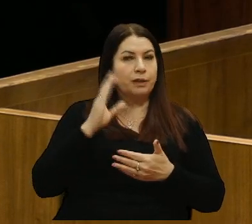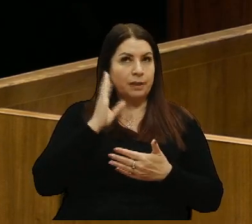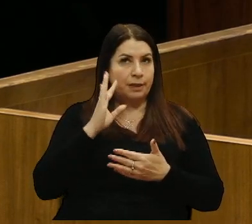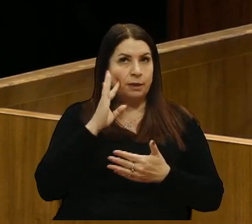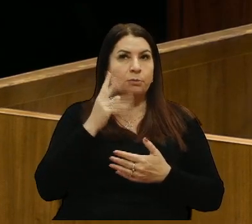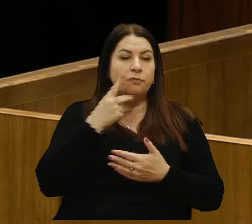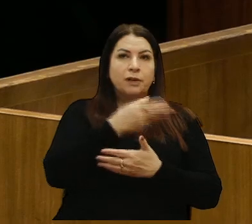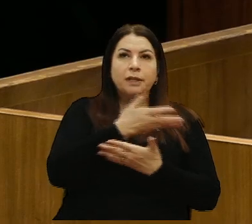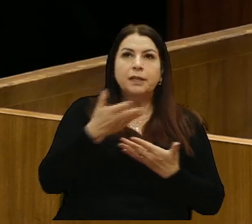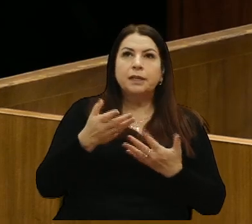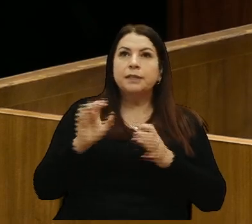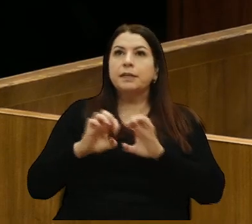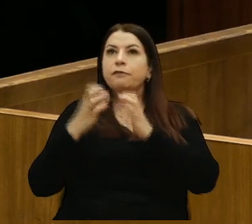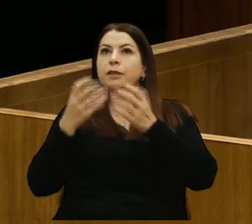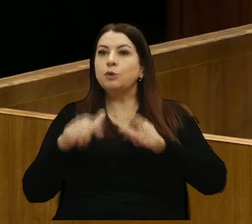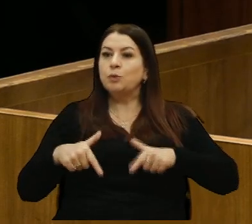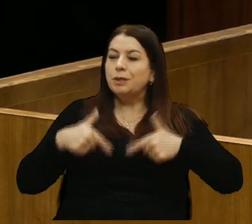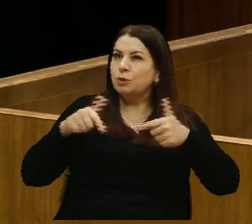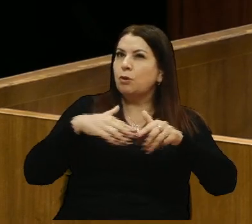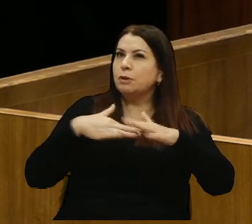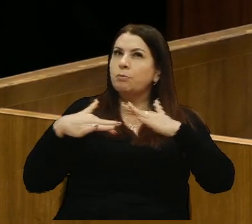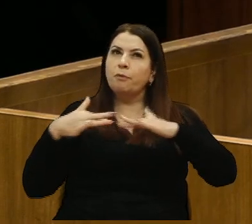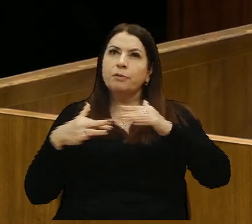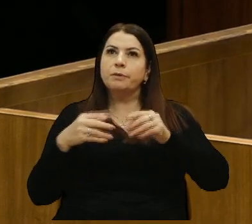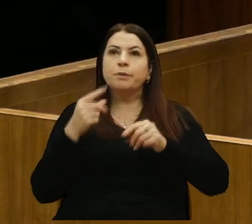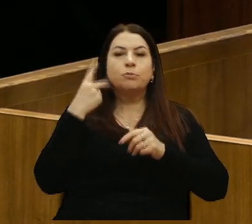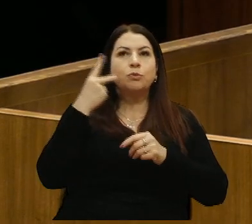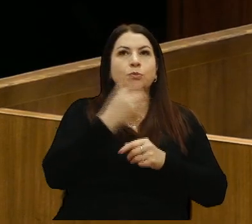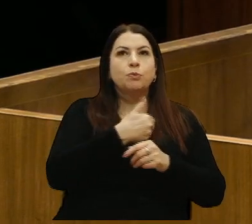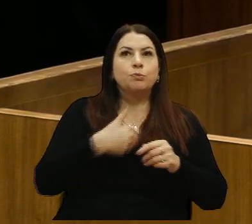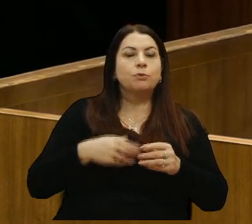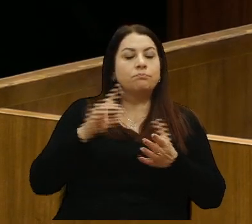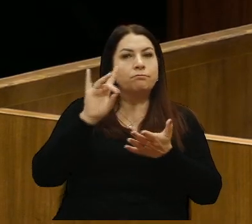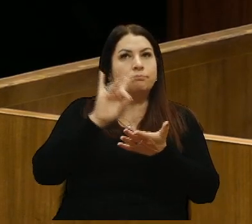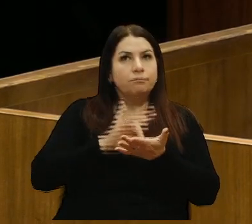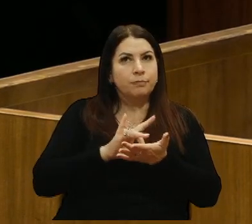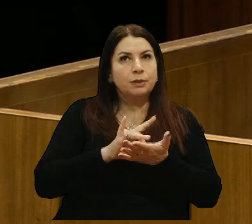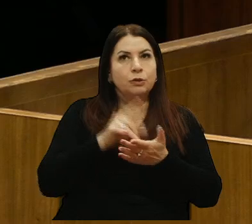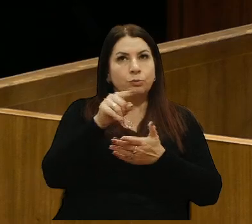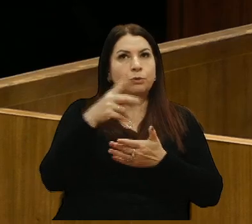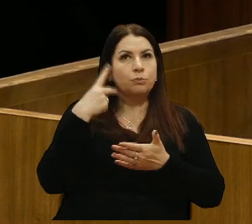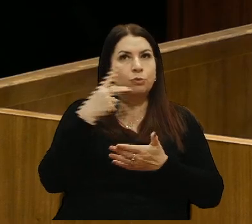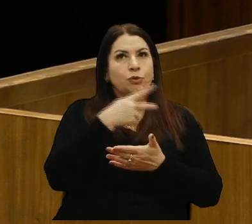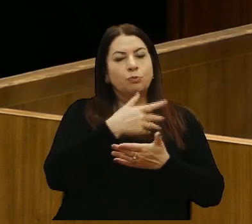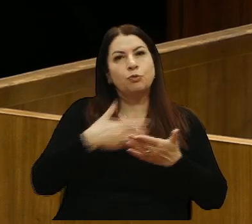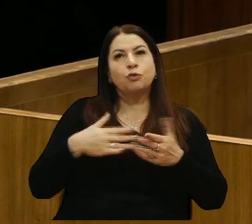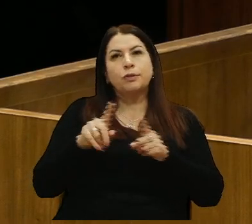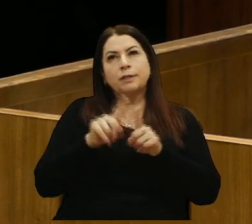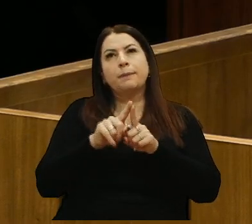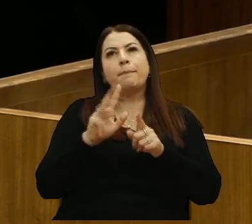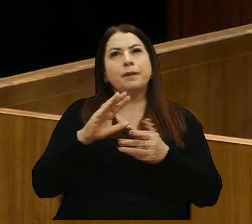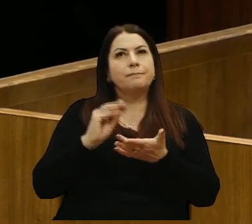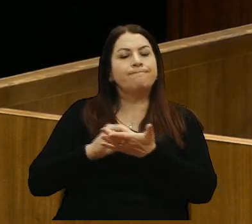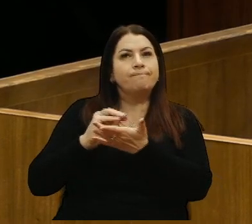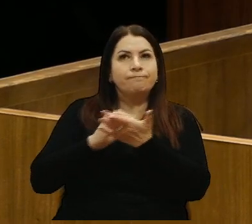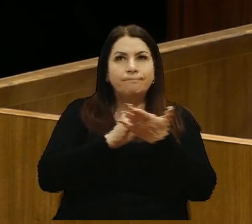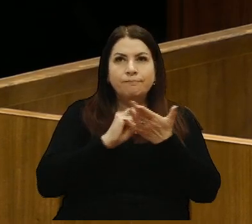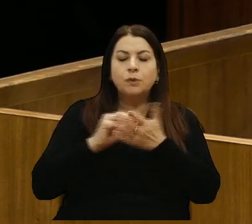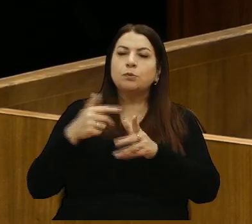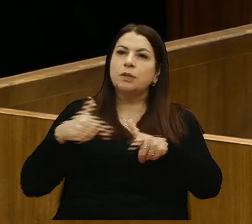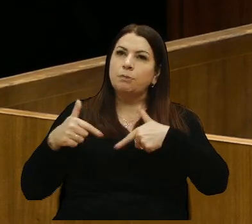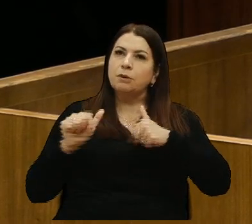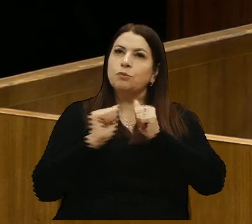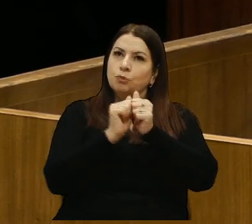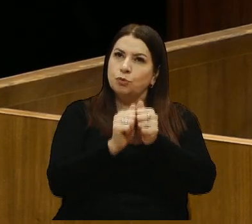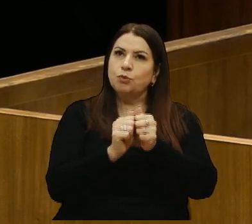eu poder dizer para vocês dos eventos, das ações, mas a gente precisa de políticas públicas concretas. E uma das políticas públicas que nós mais carecemos e que a gente tem